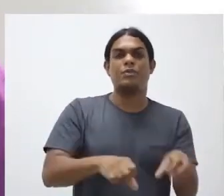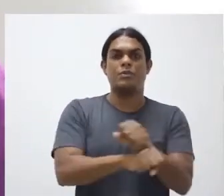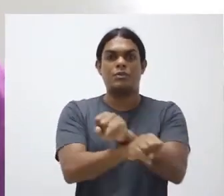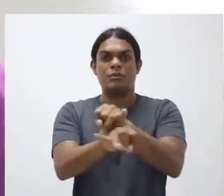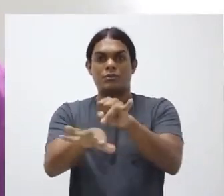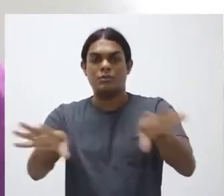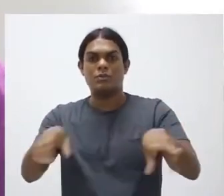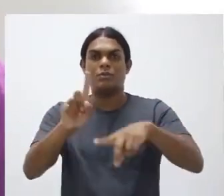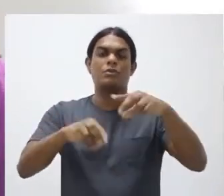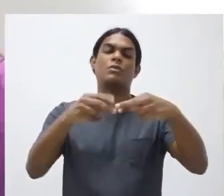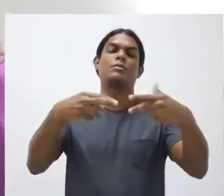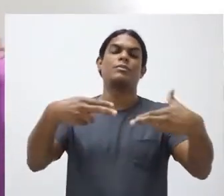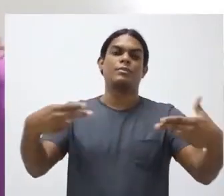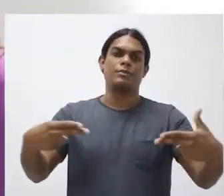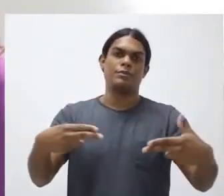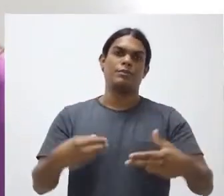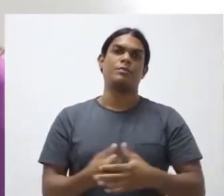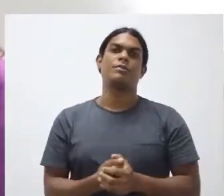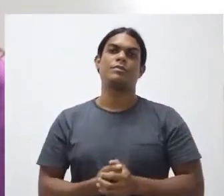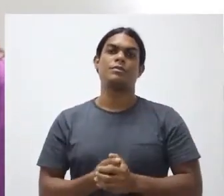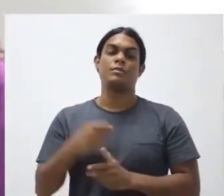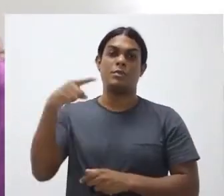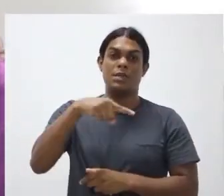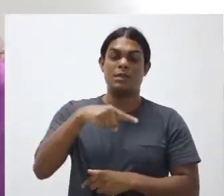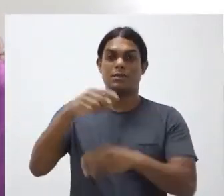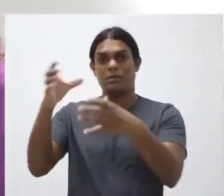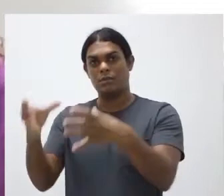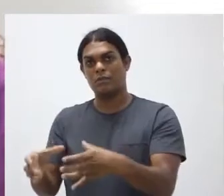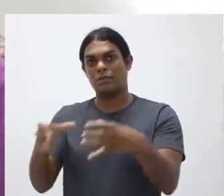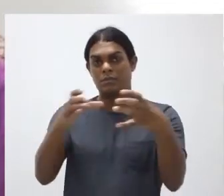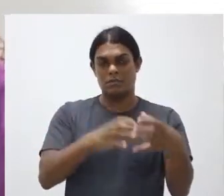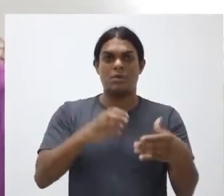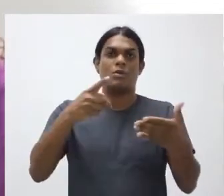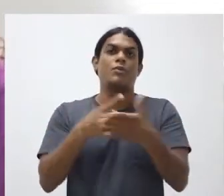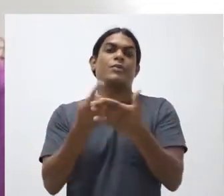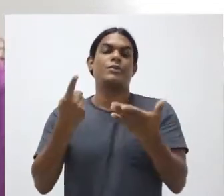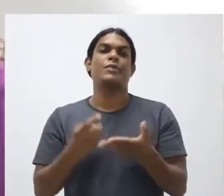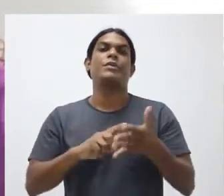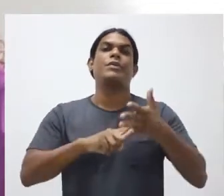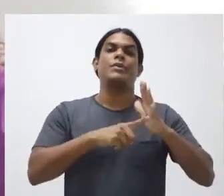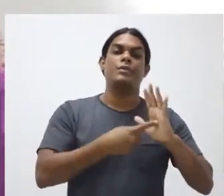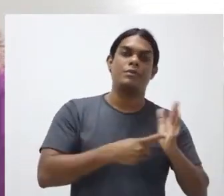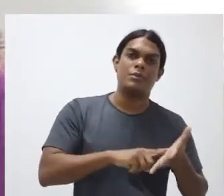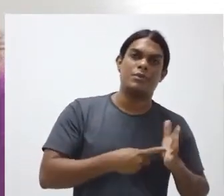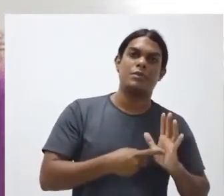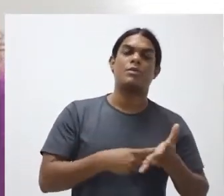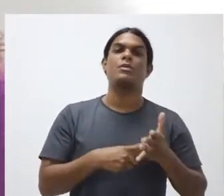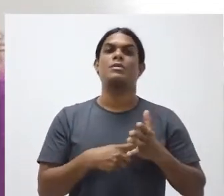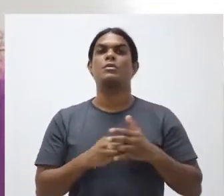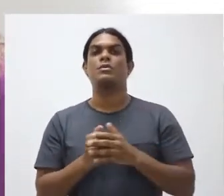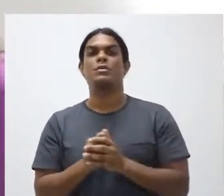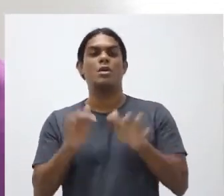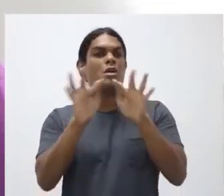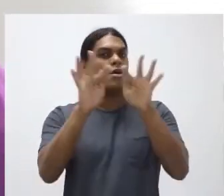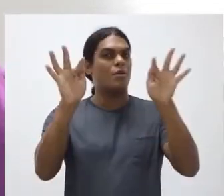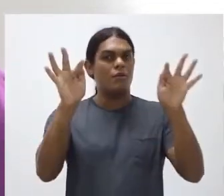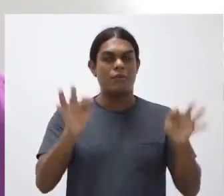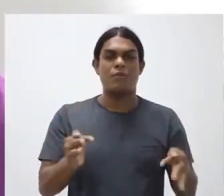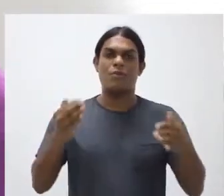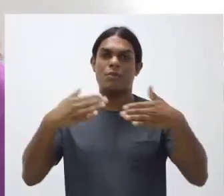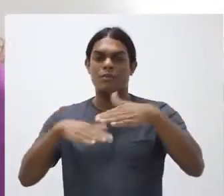dos materiais. Para que essa movimentação ocorra, equipamentos, o arranjo físico